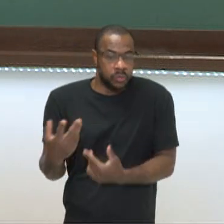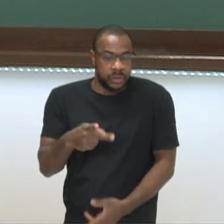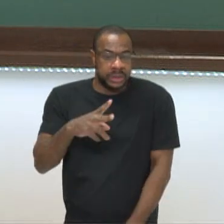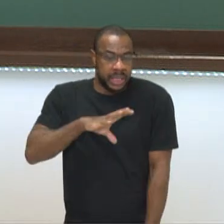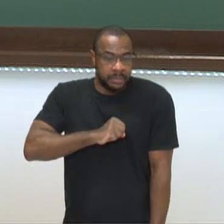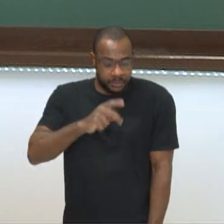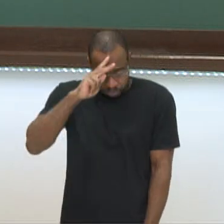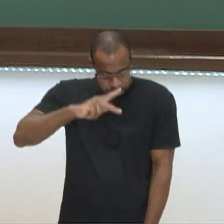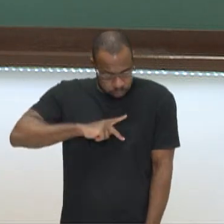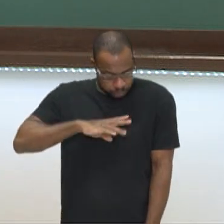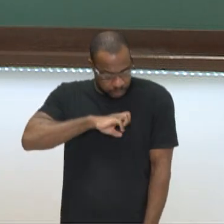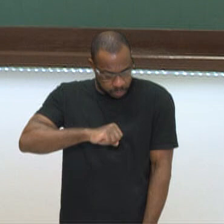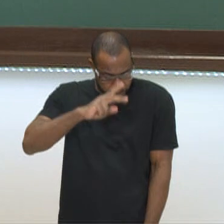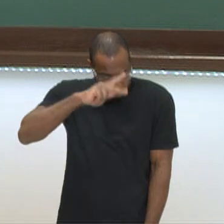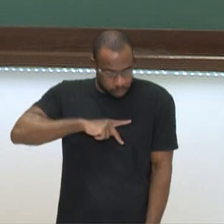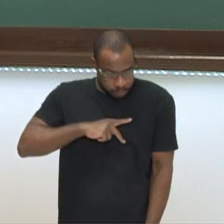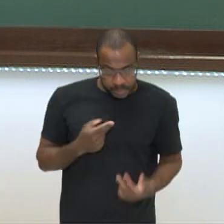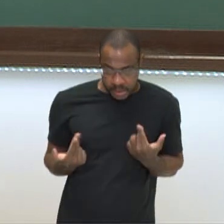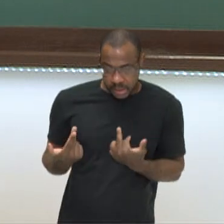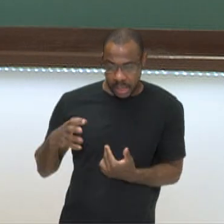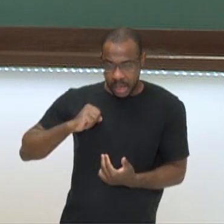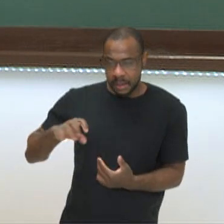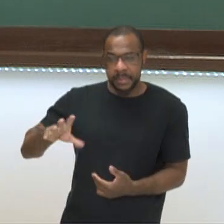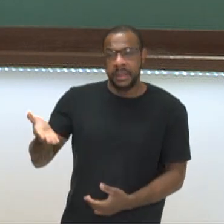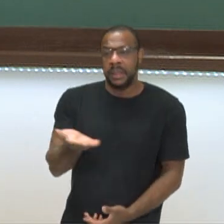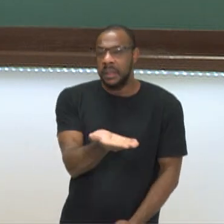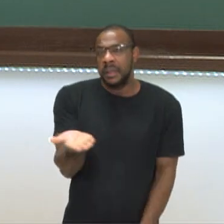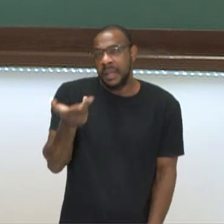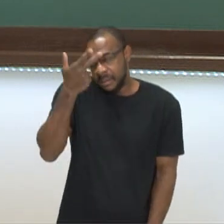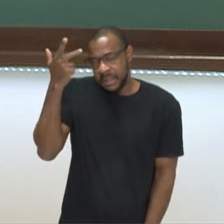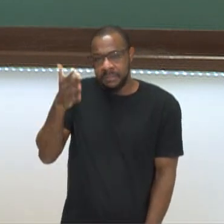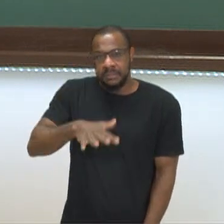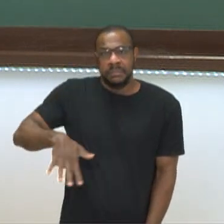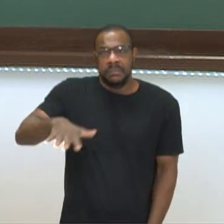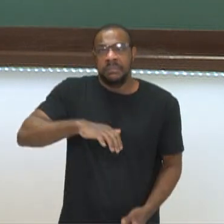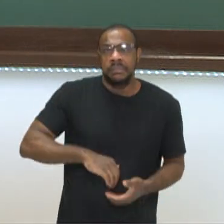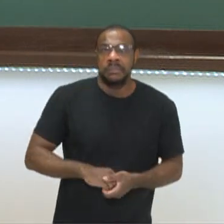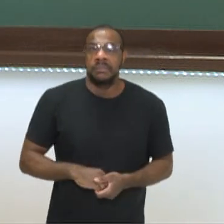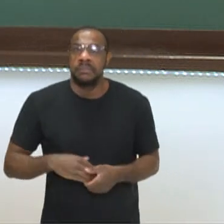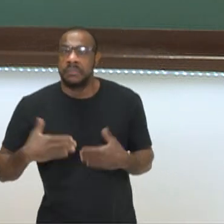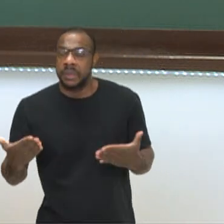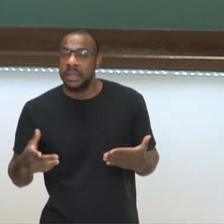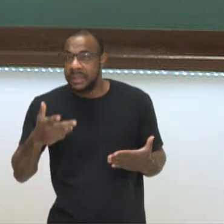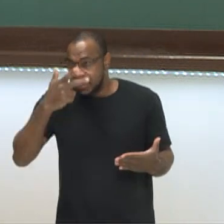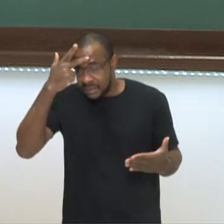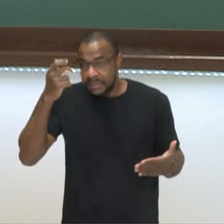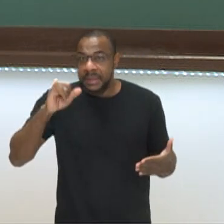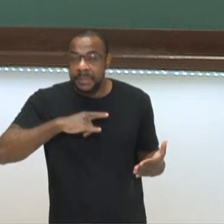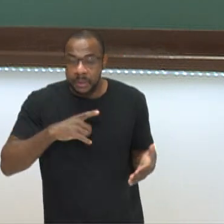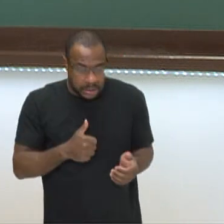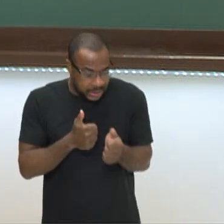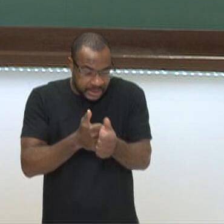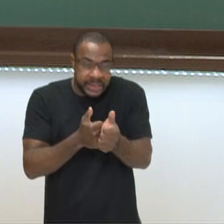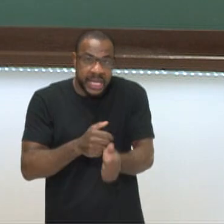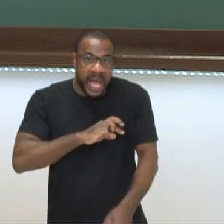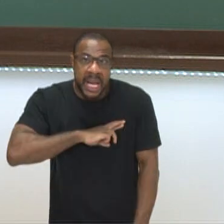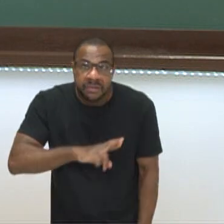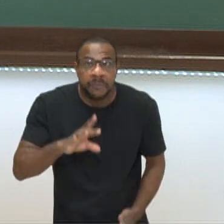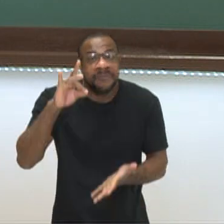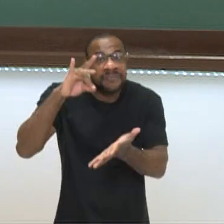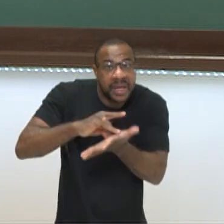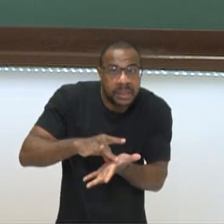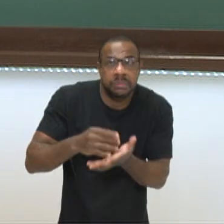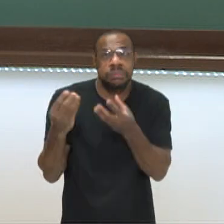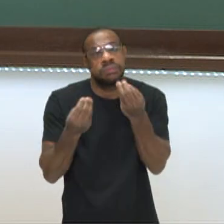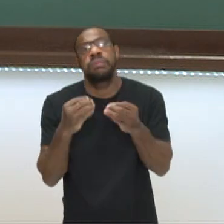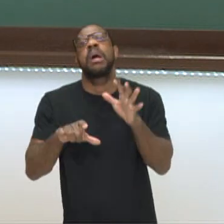as religiões falam do amor, do respeito, da tolerância. Então, se a pessoa seguir a sua religião de fato, ou se ela não tiver religião e seguir